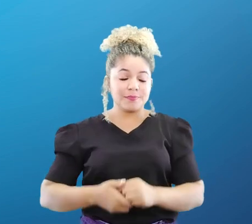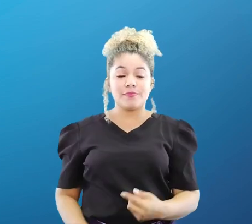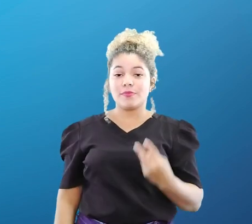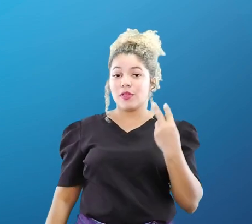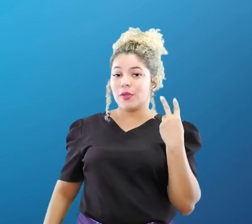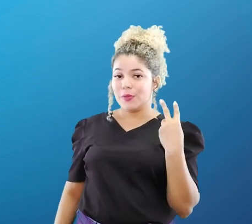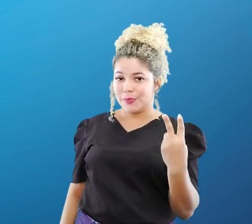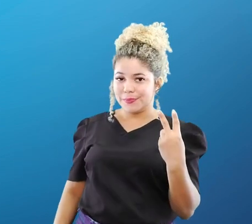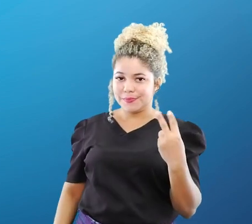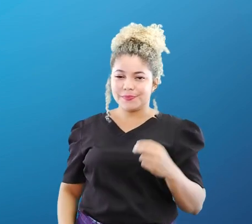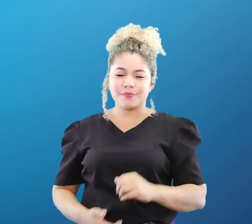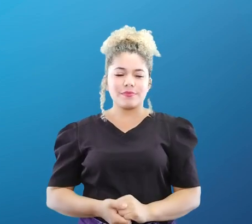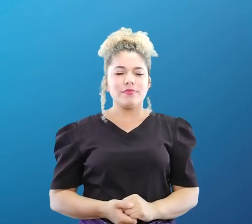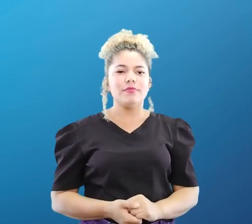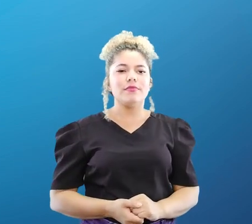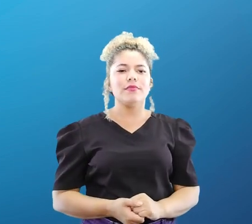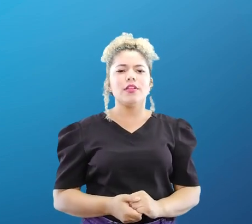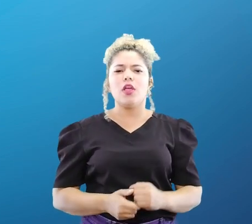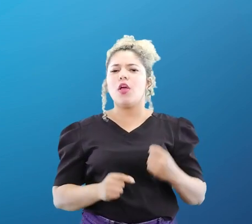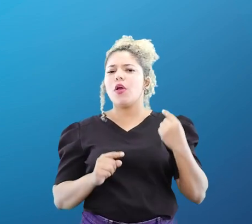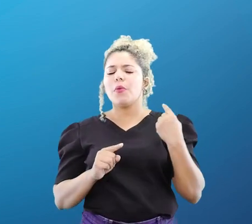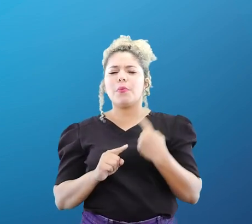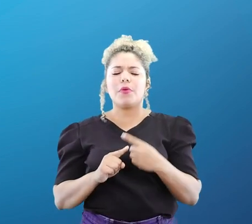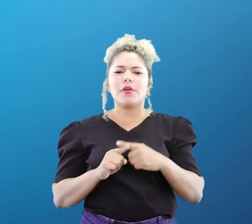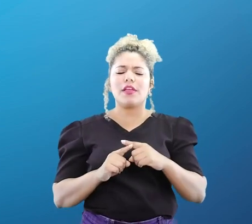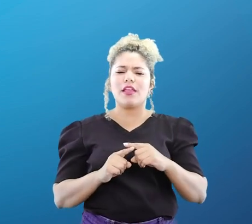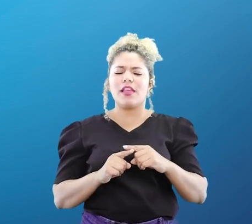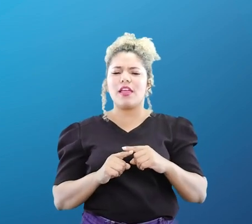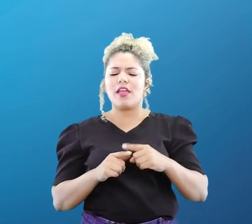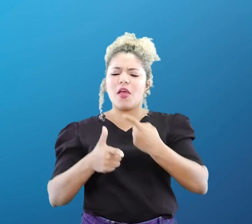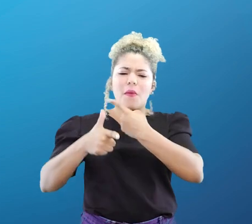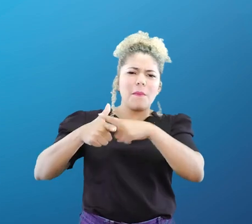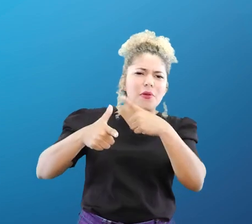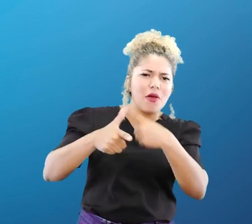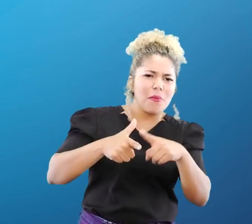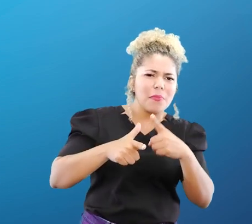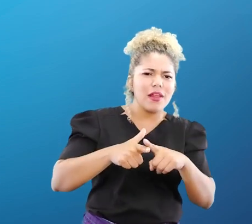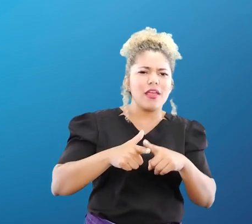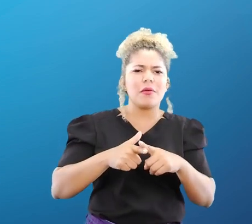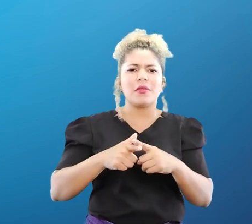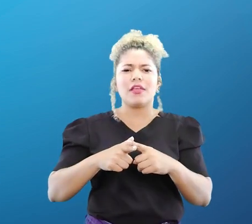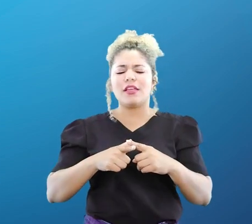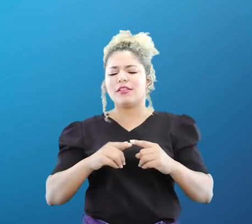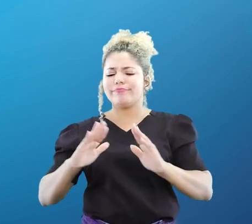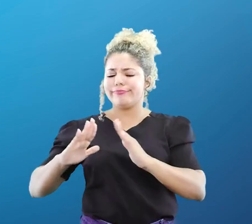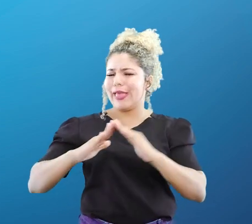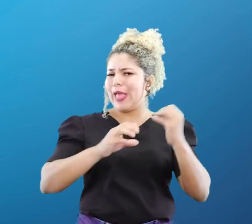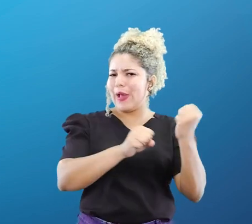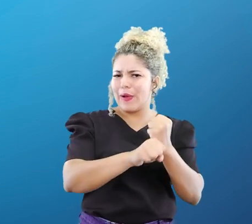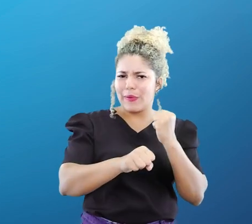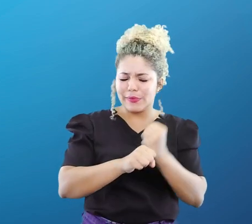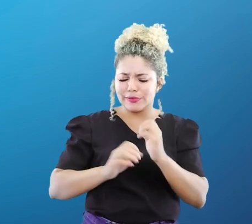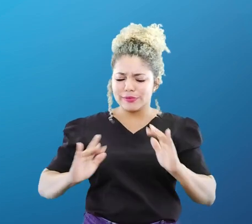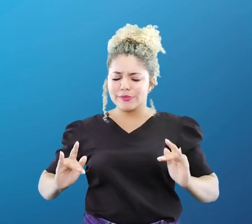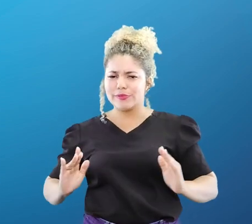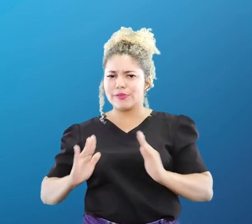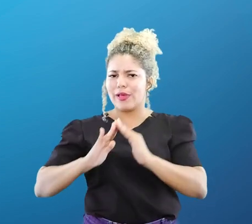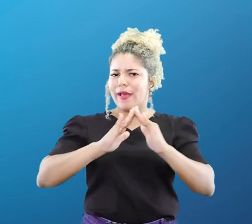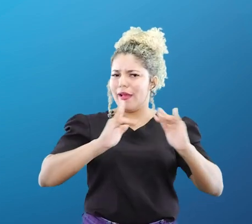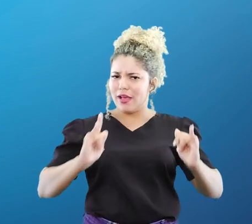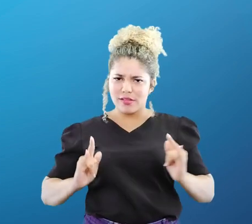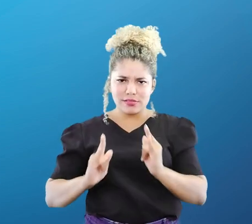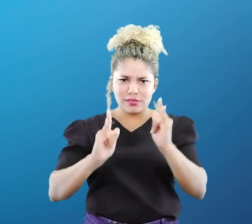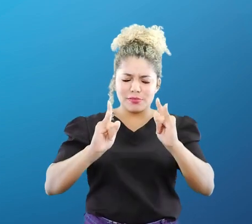2. São consequências em termos de estruturas civis causadas pelos terremotos as alternativas